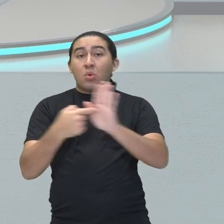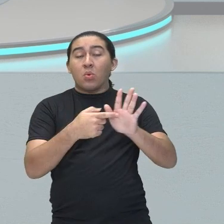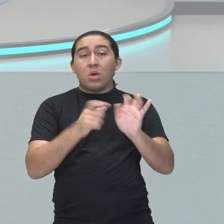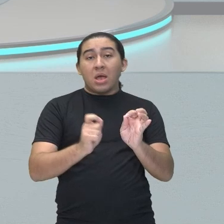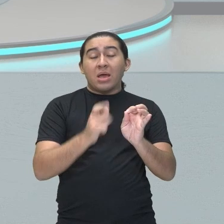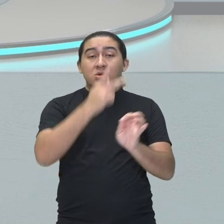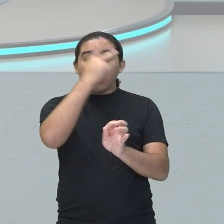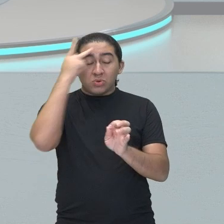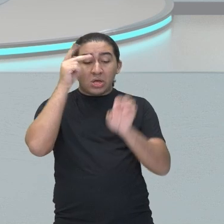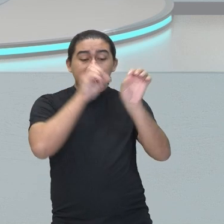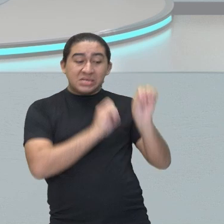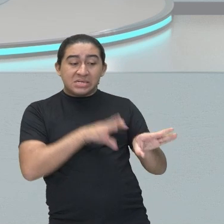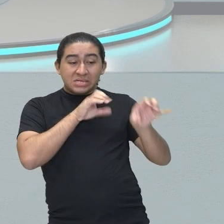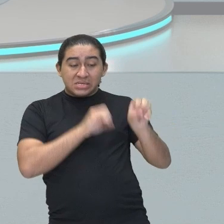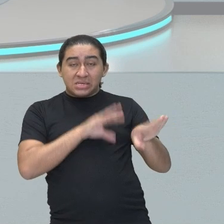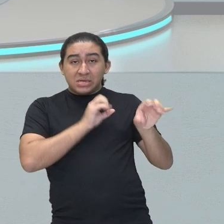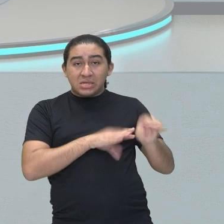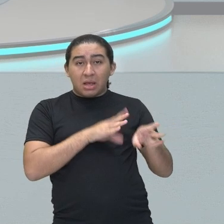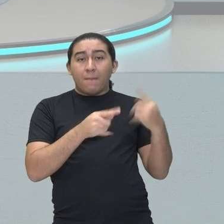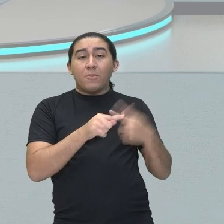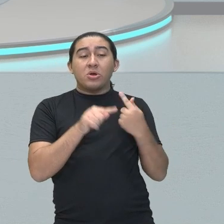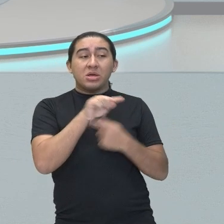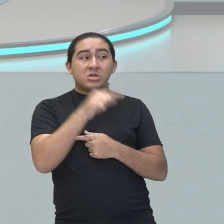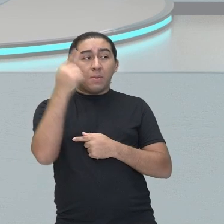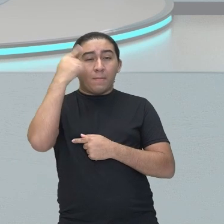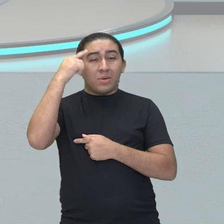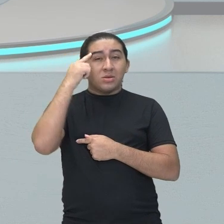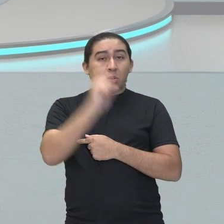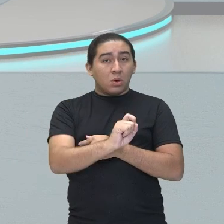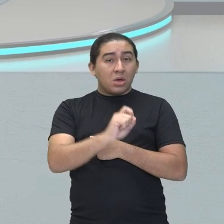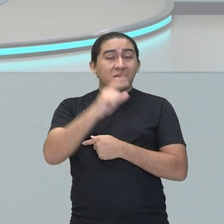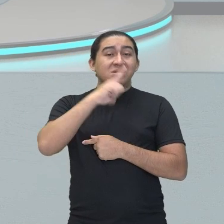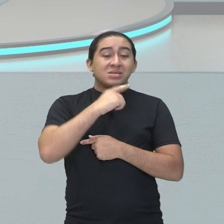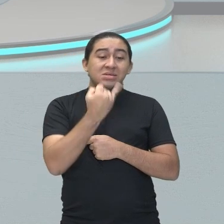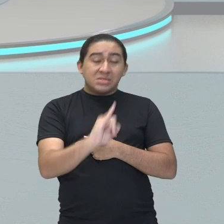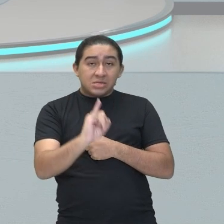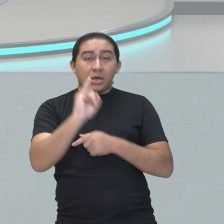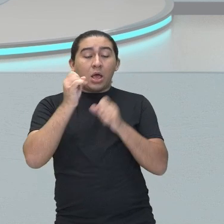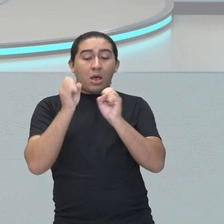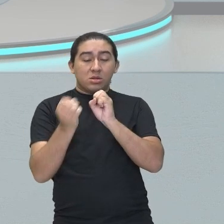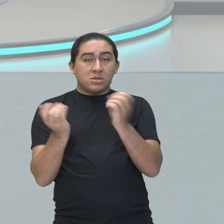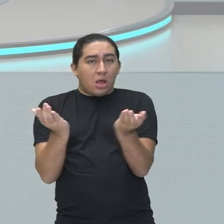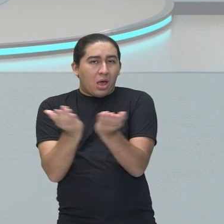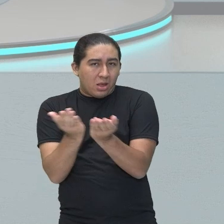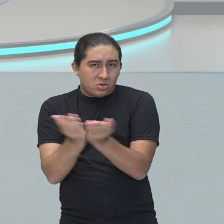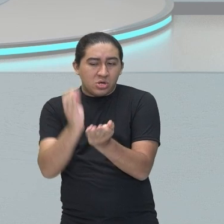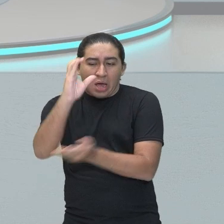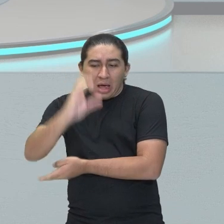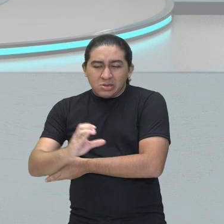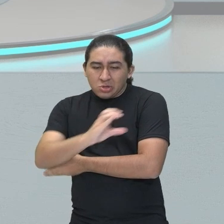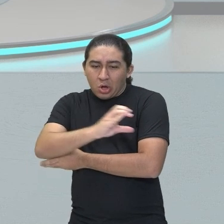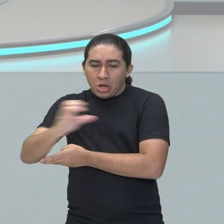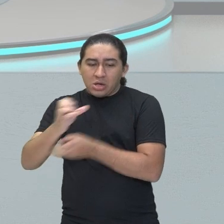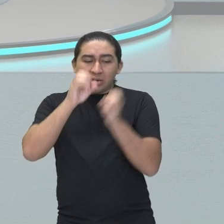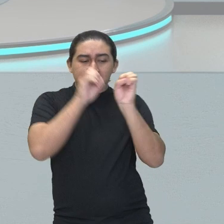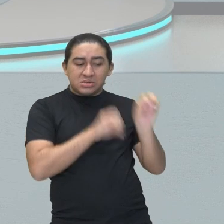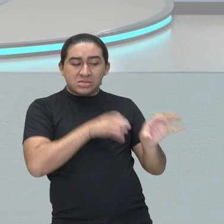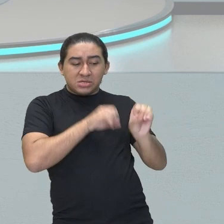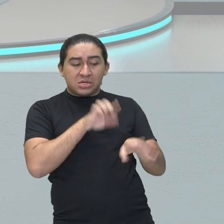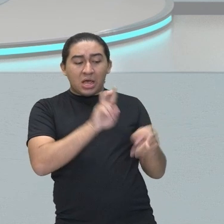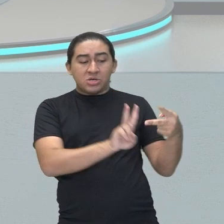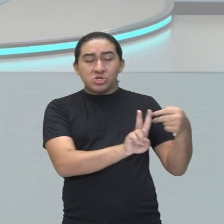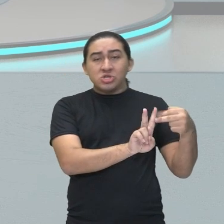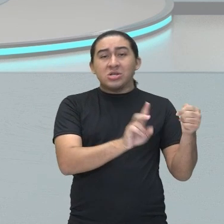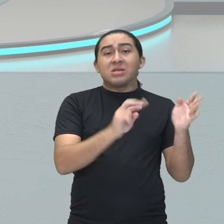com o propósito, e eles achavam que catequizando eles, ensinando a religião católica para eles, eles iam